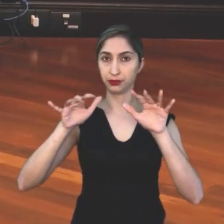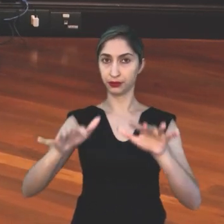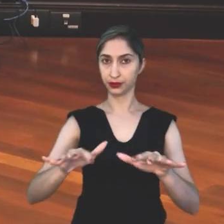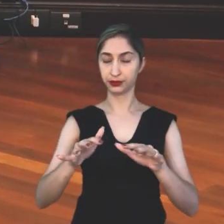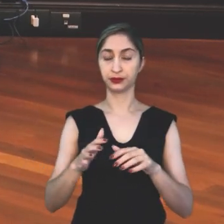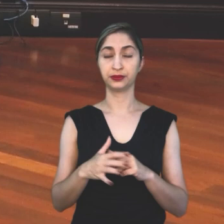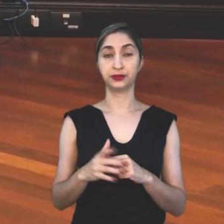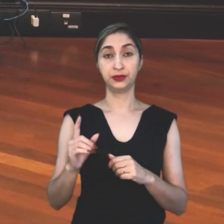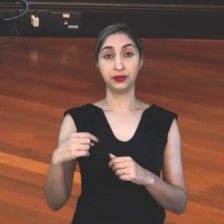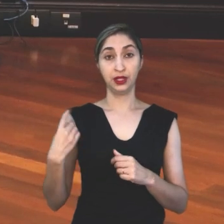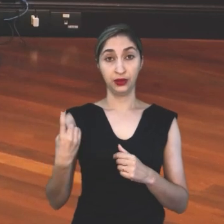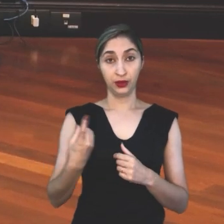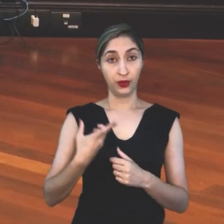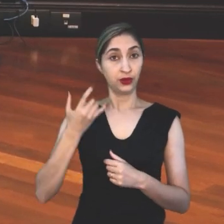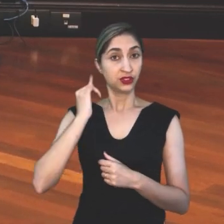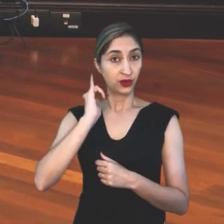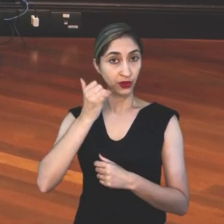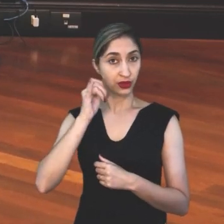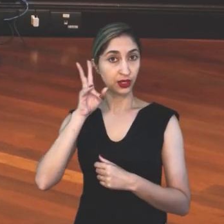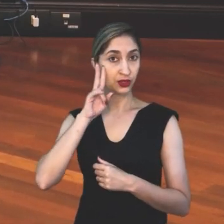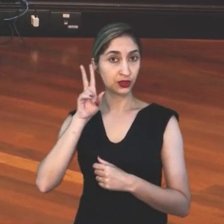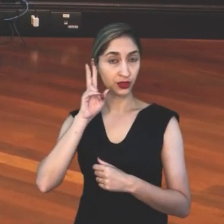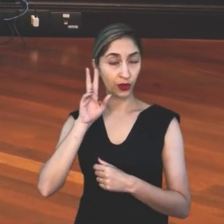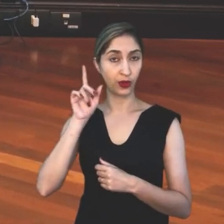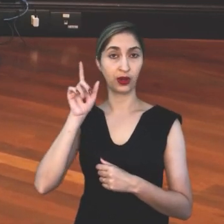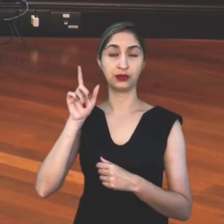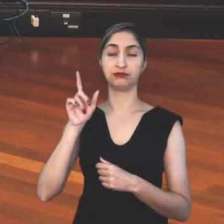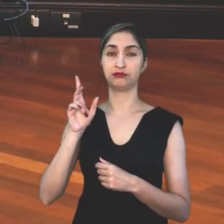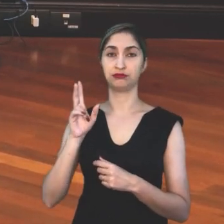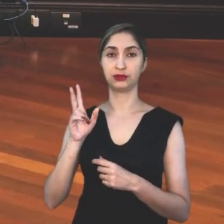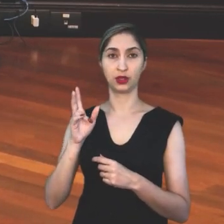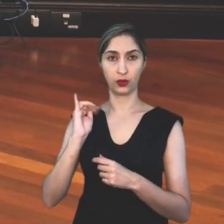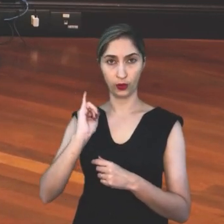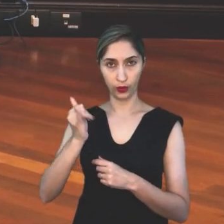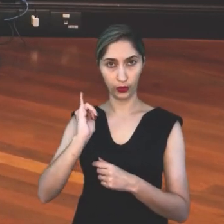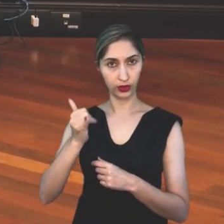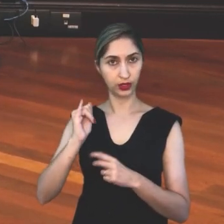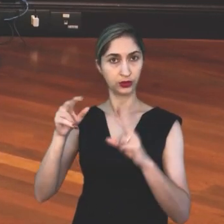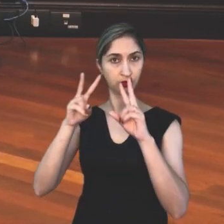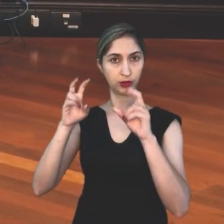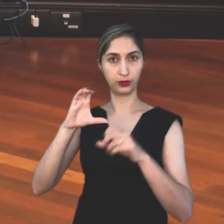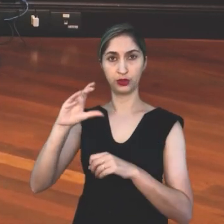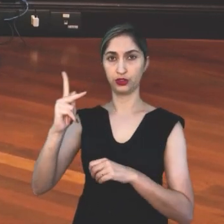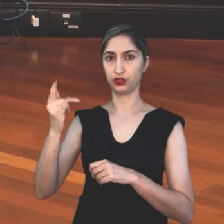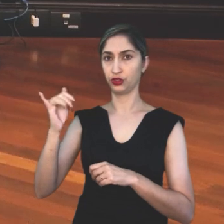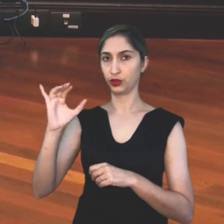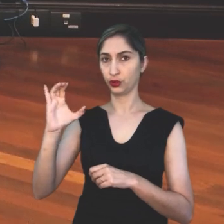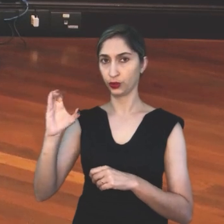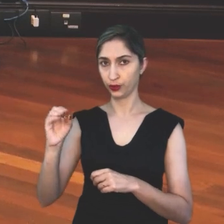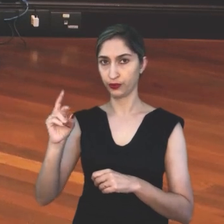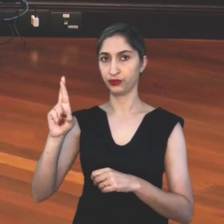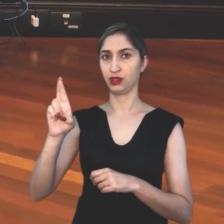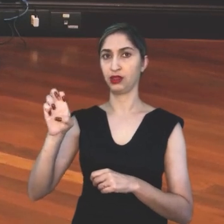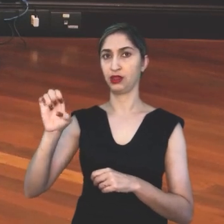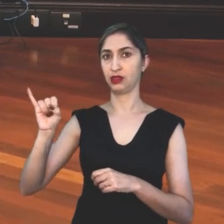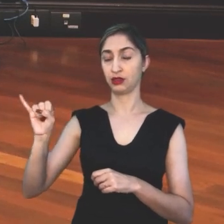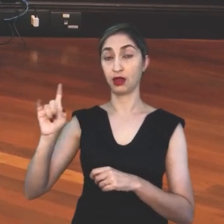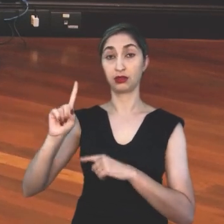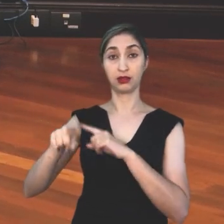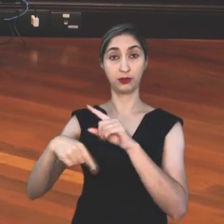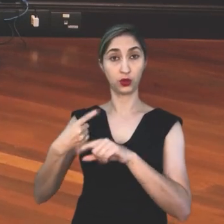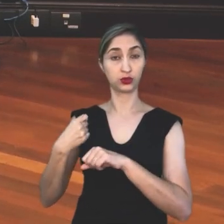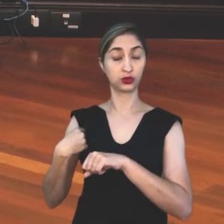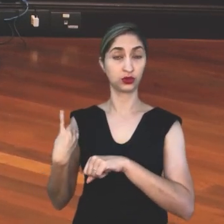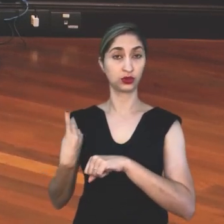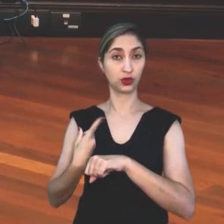de conhecimento mesmo. Né? E aí a gente vai com uma contação de histórias, a gente é uma contadora de histórias, faz uma contação sobre a história do Chico Rei.